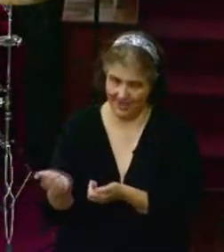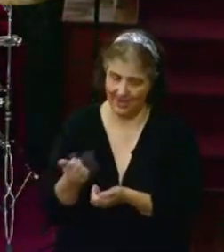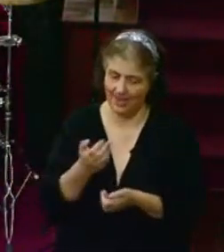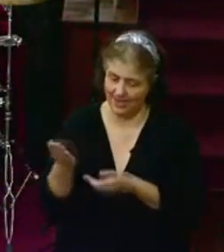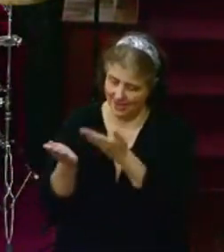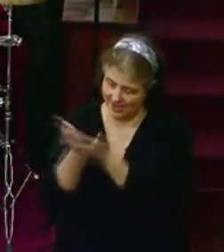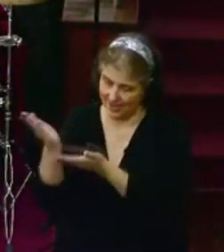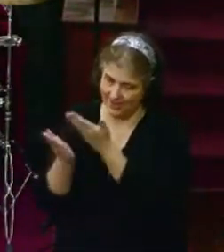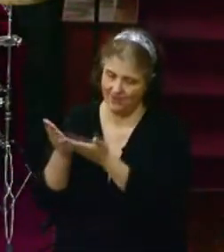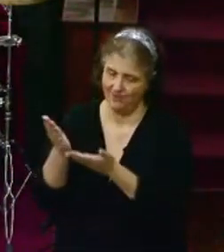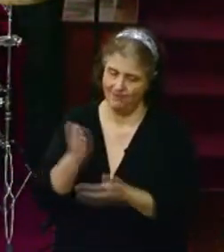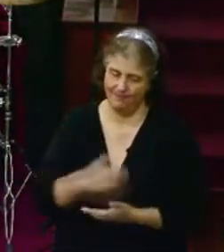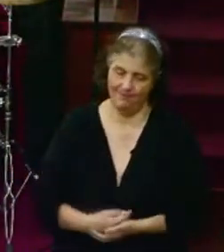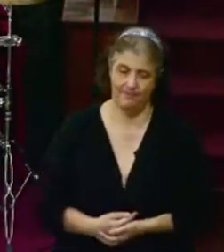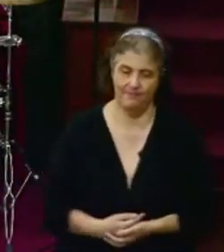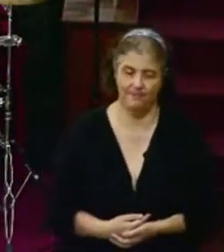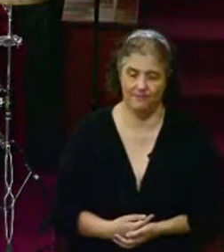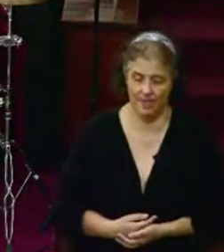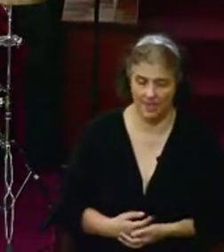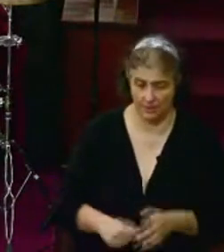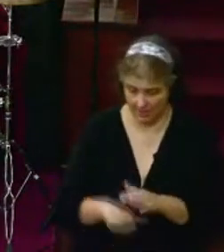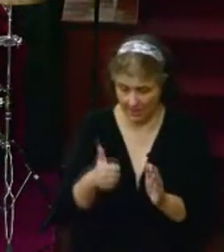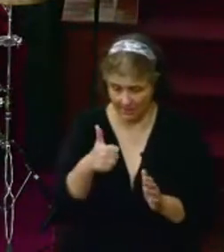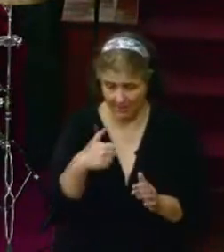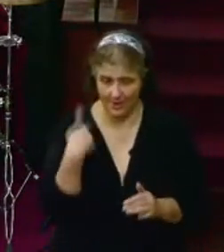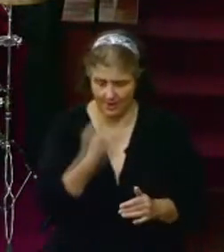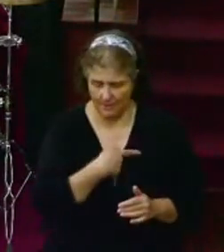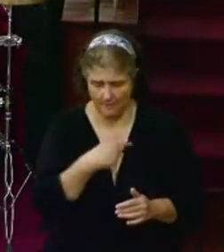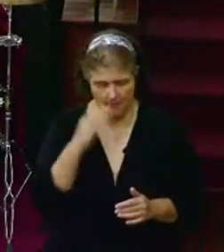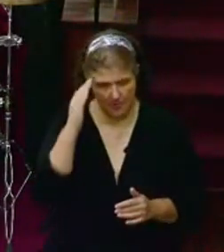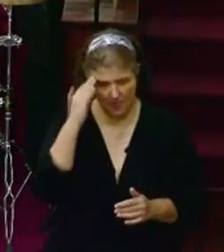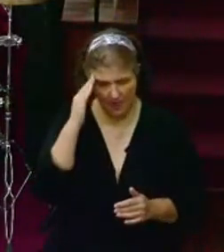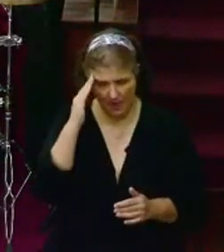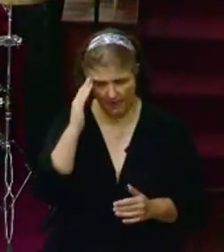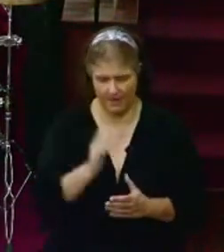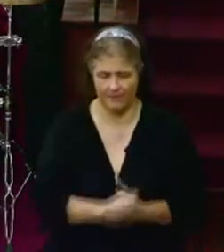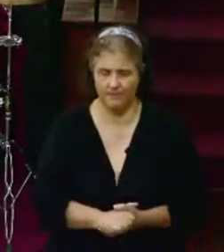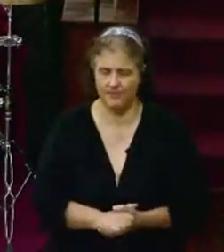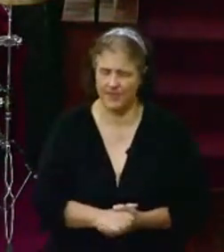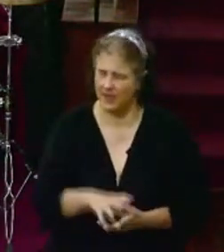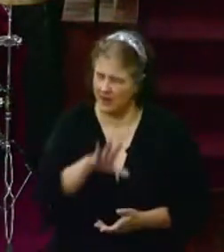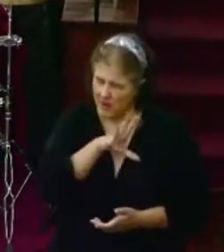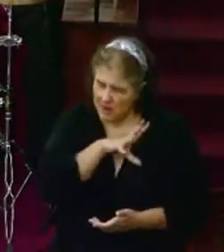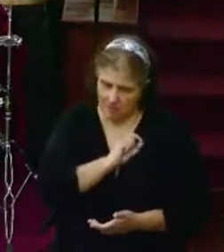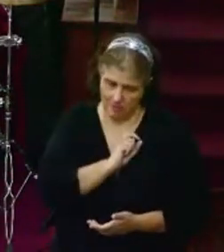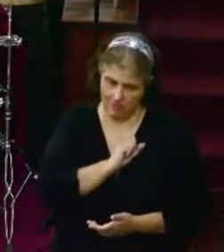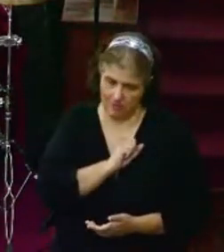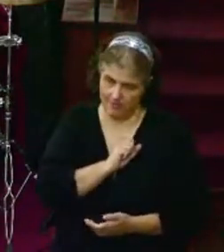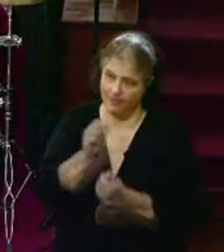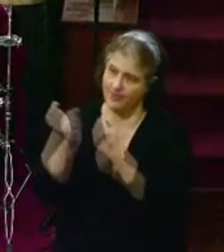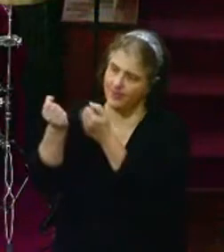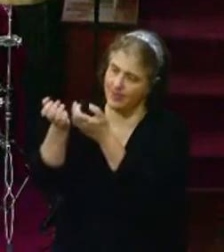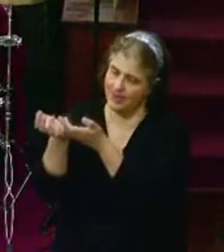precisamos registrar, é o carinho, o apreço que este servo recebe deste